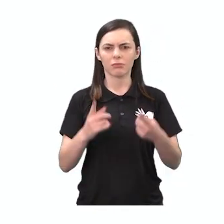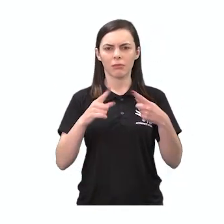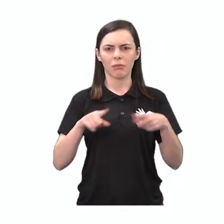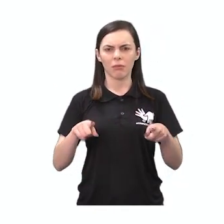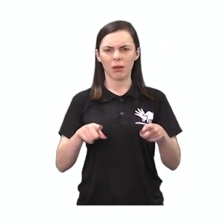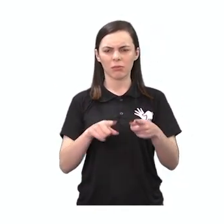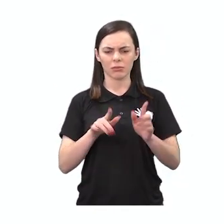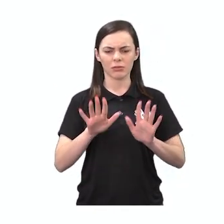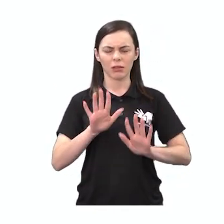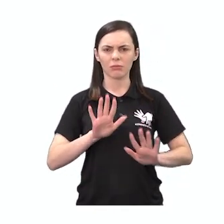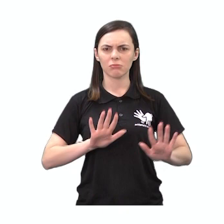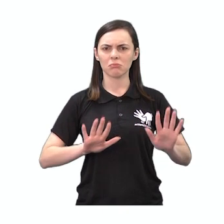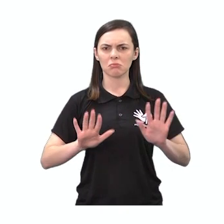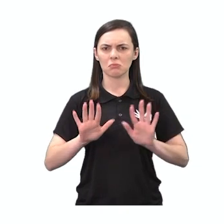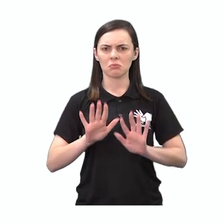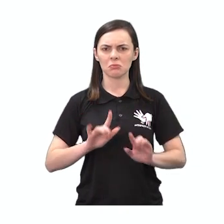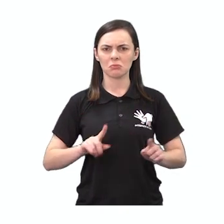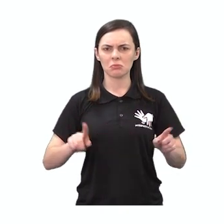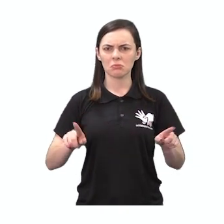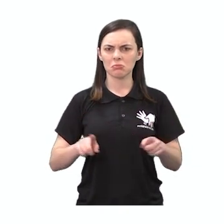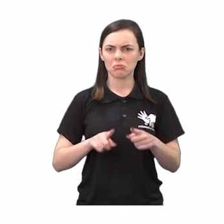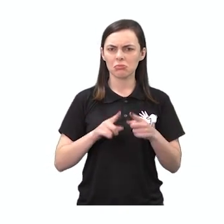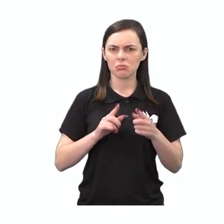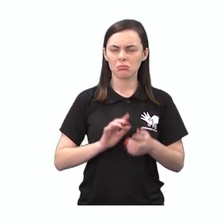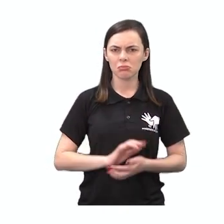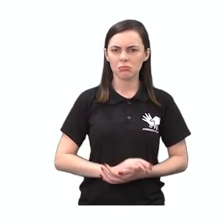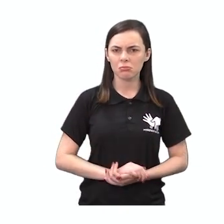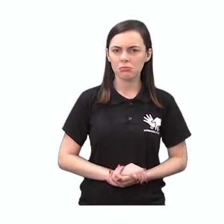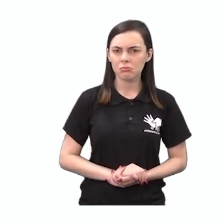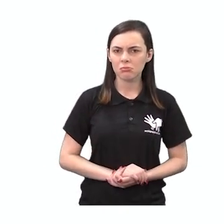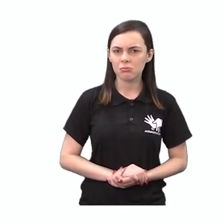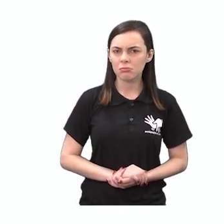Uma música de suspense?